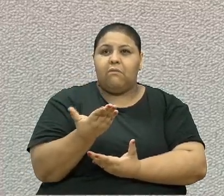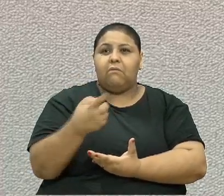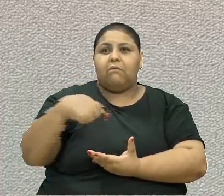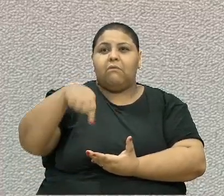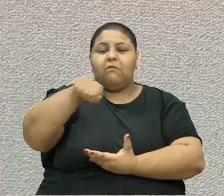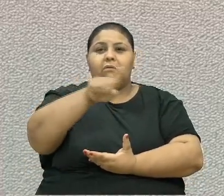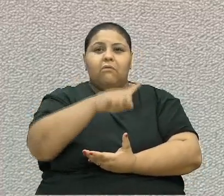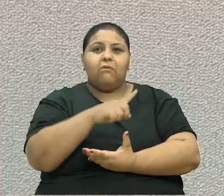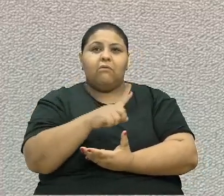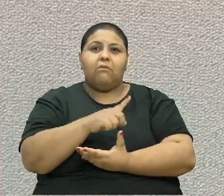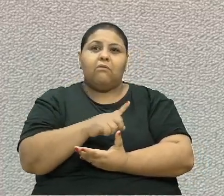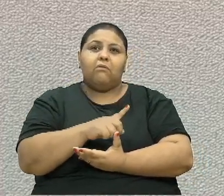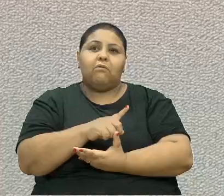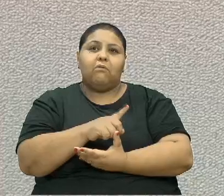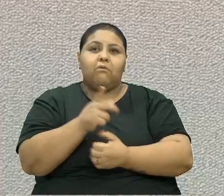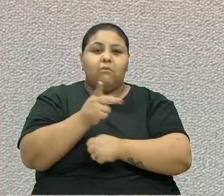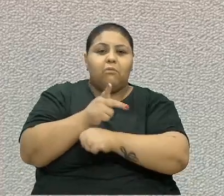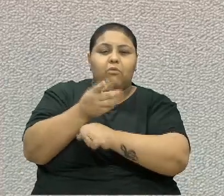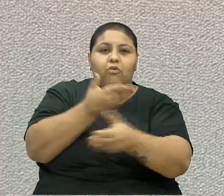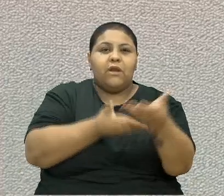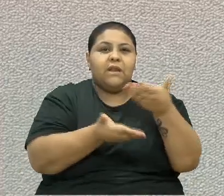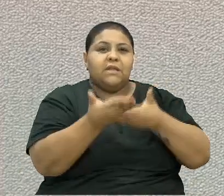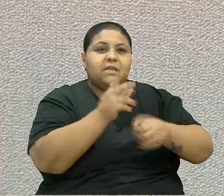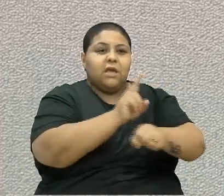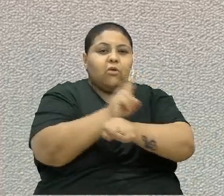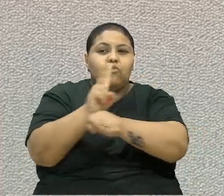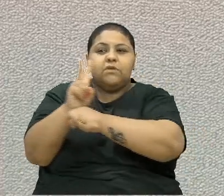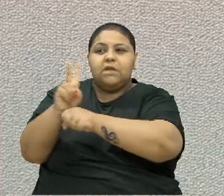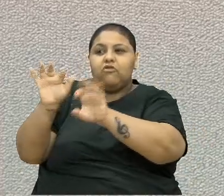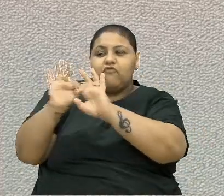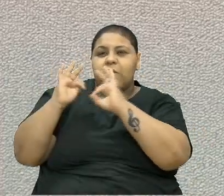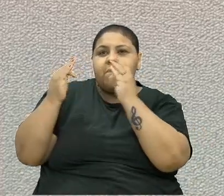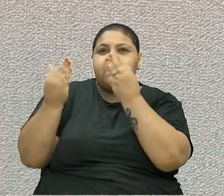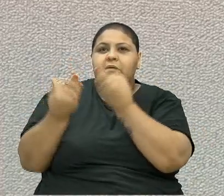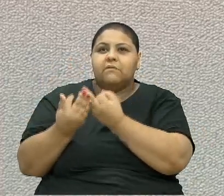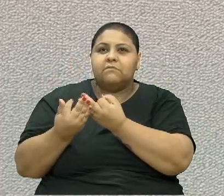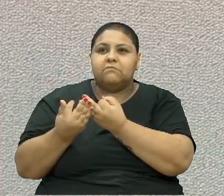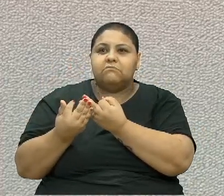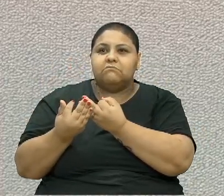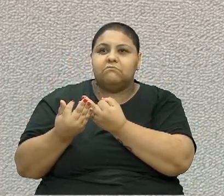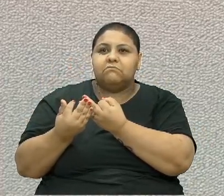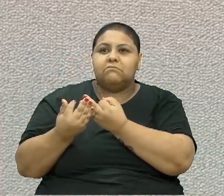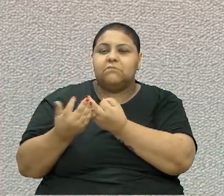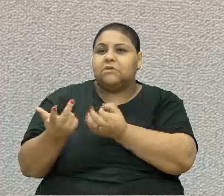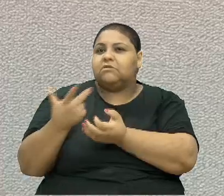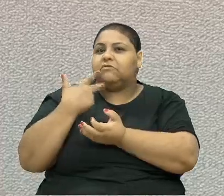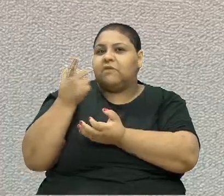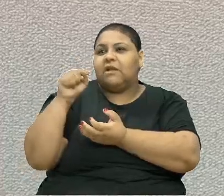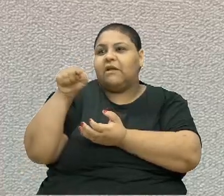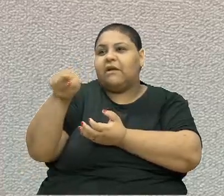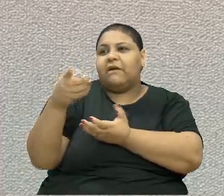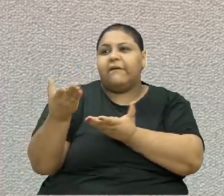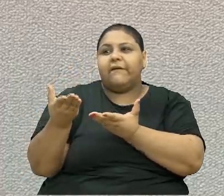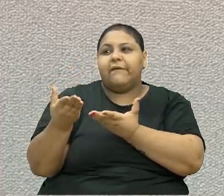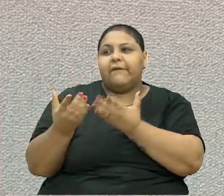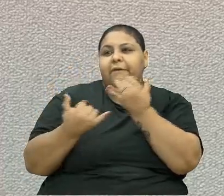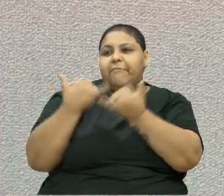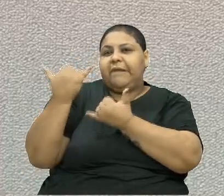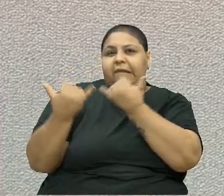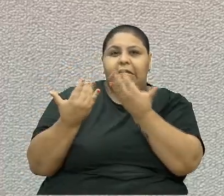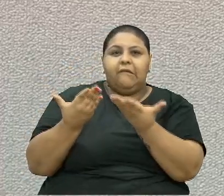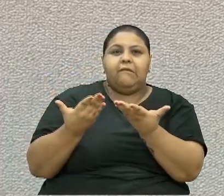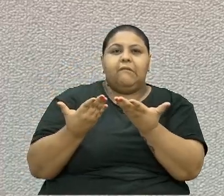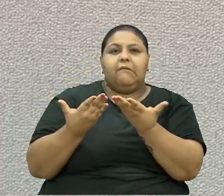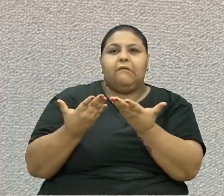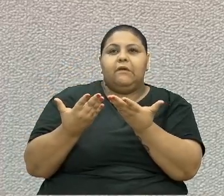nós estamos lá procurando atender os nossos familiares e vem comentários dizendo, estão aí brincando, estão